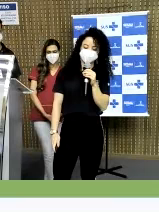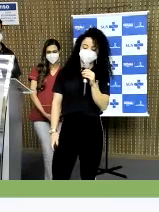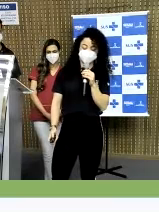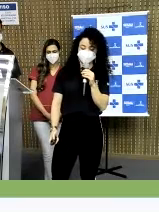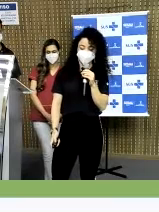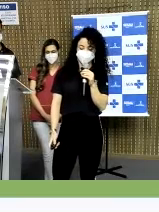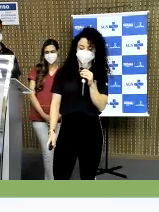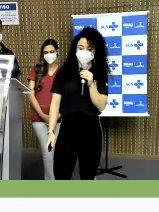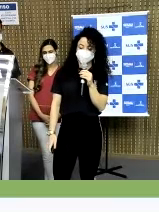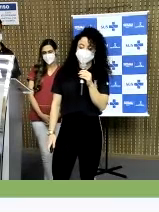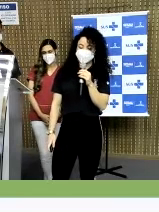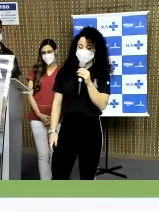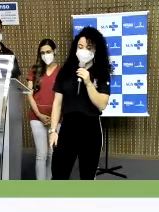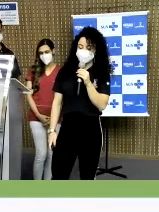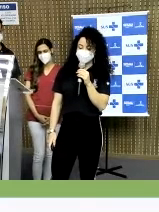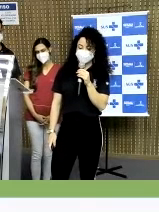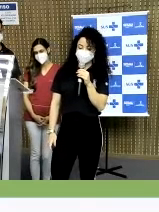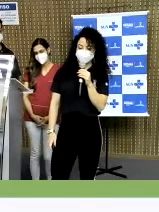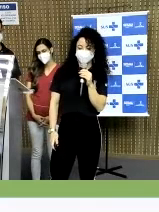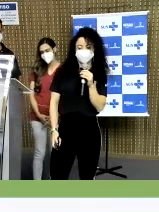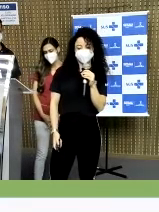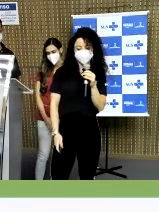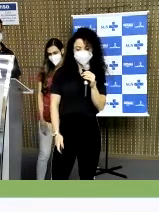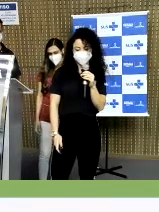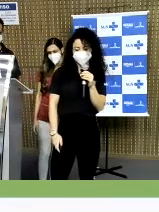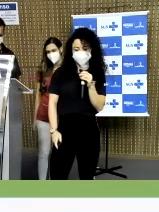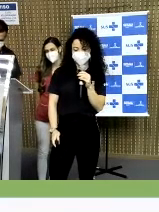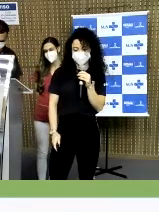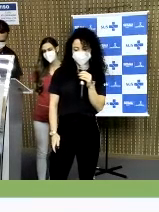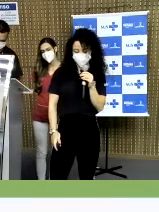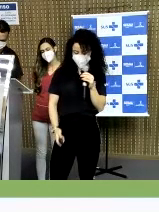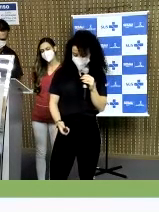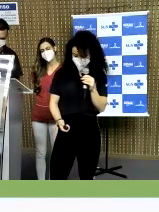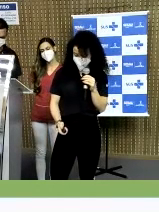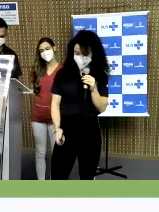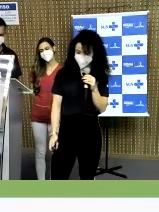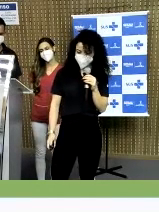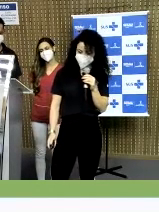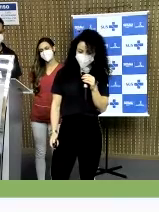em 77%, e no primeiro semestre de 2021, 72%.